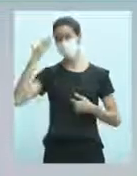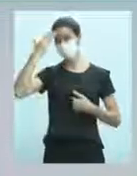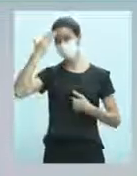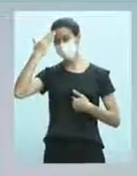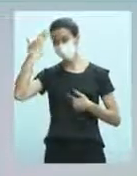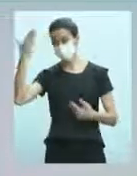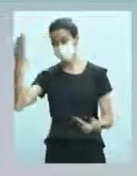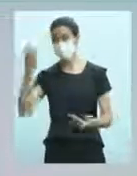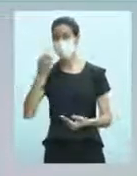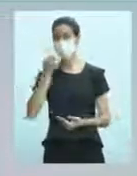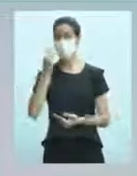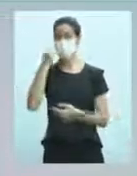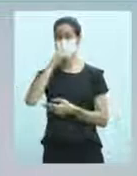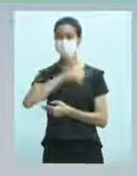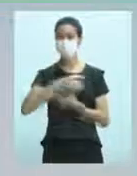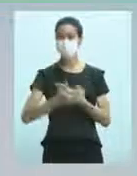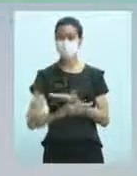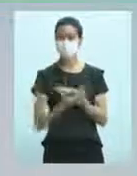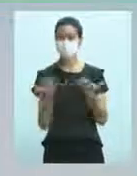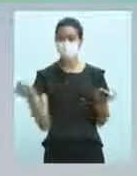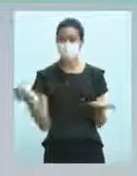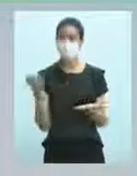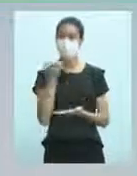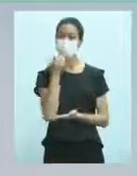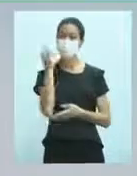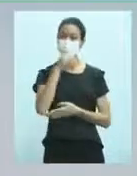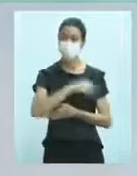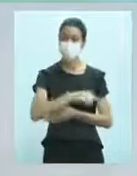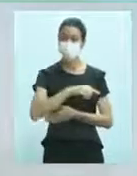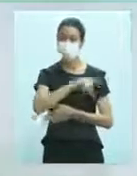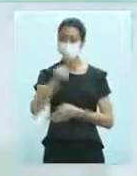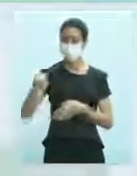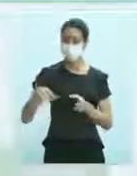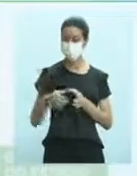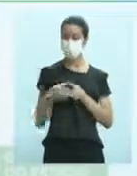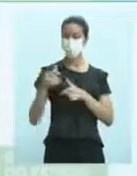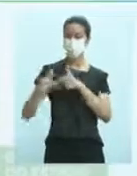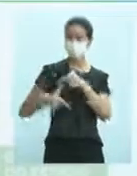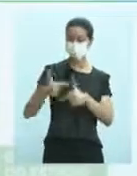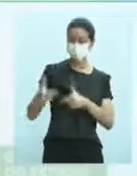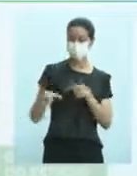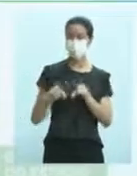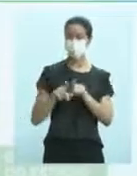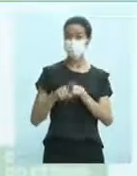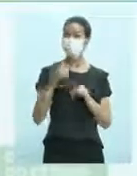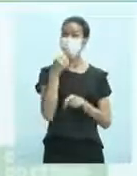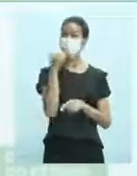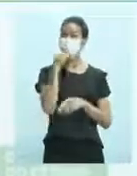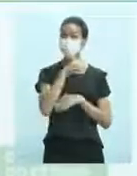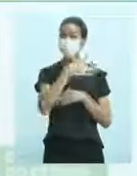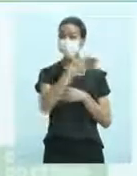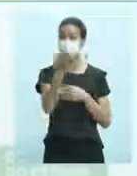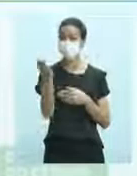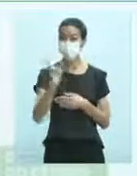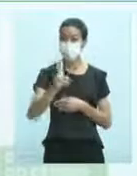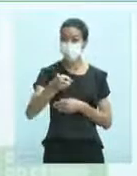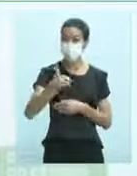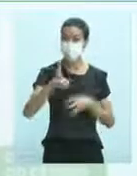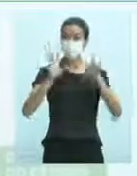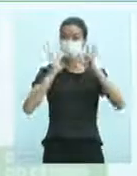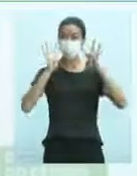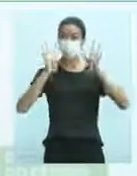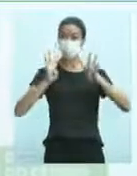secretário bom dia a todos bom dia a todos que estão aqui presentes e bom dia você também que nos acompanha